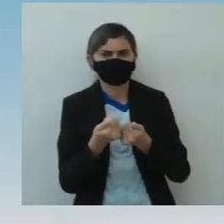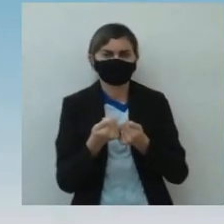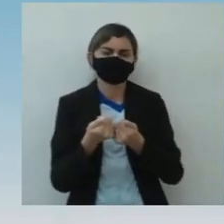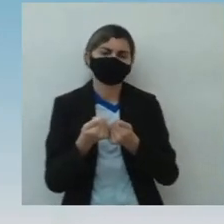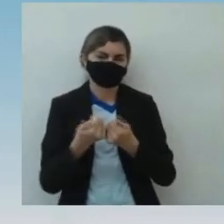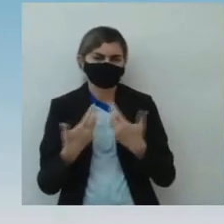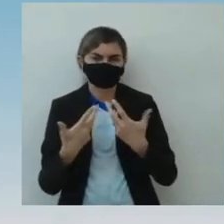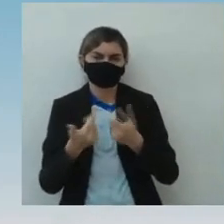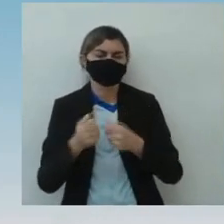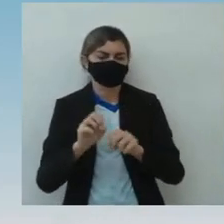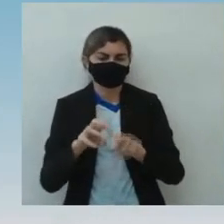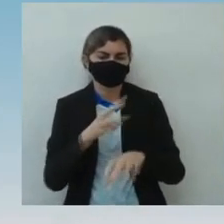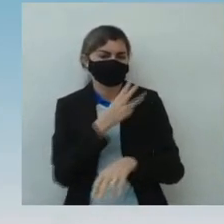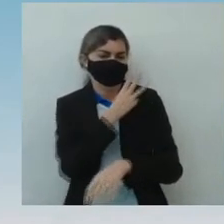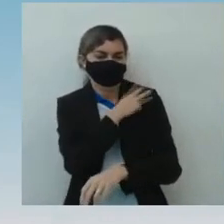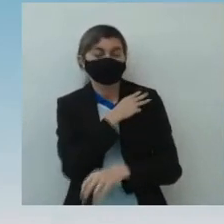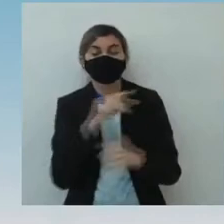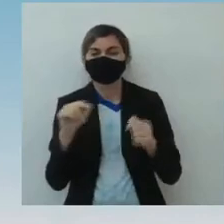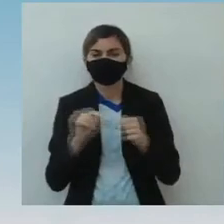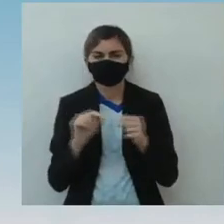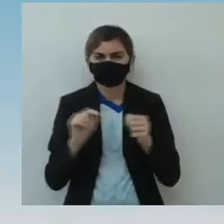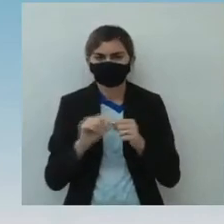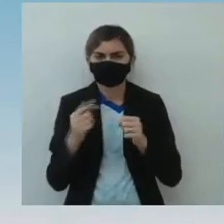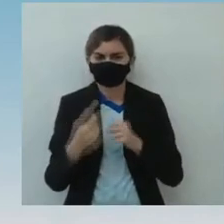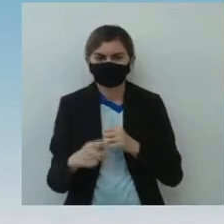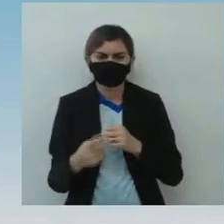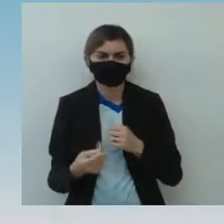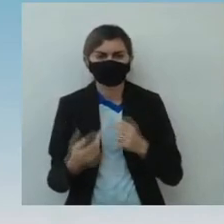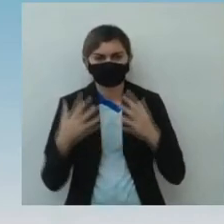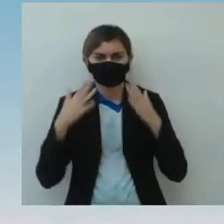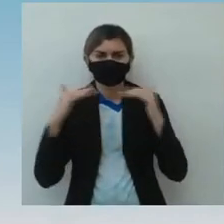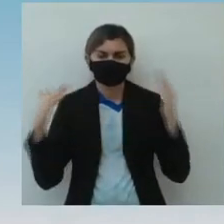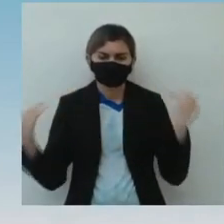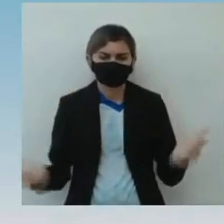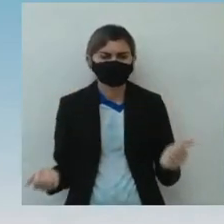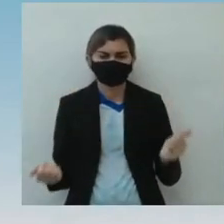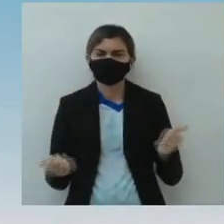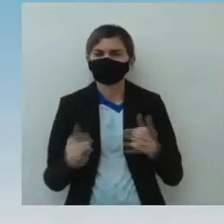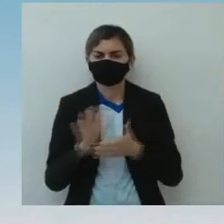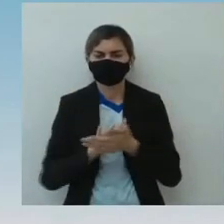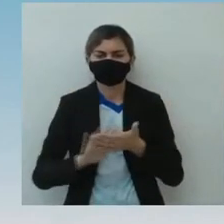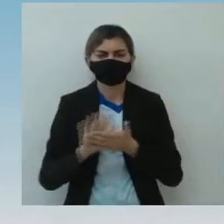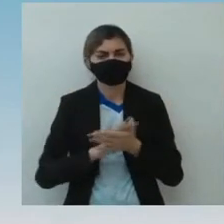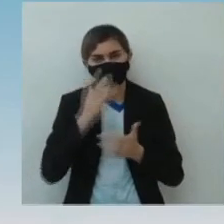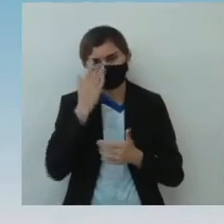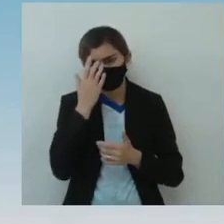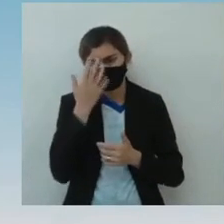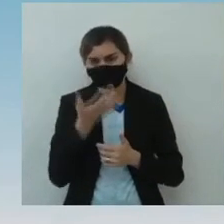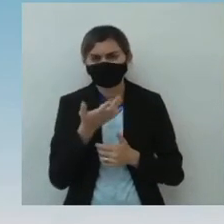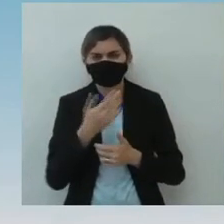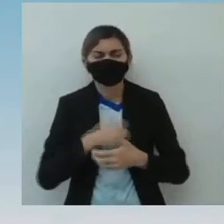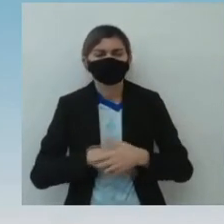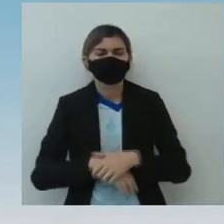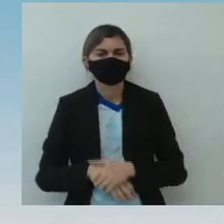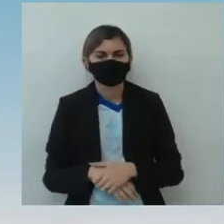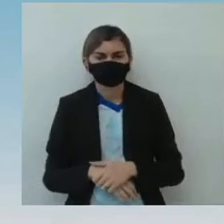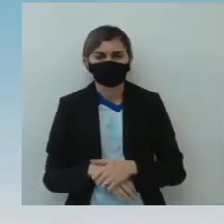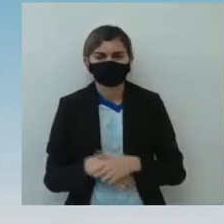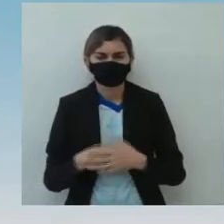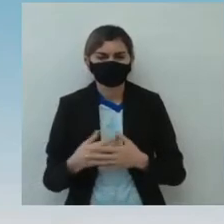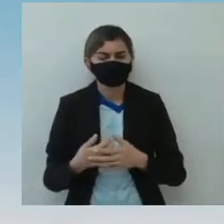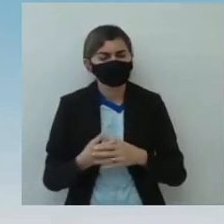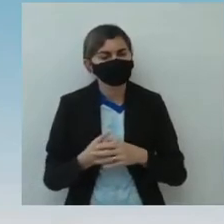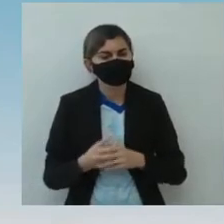efetivo o ensino médio né e fazê-lo é com sucesso não é nada fácil mas funciona